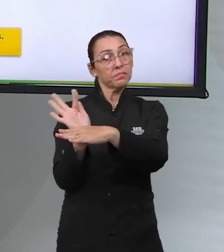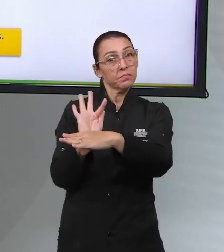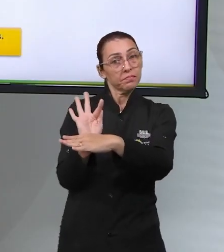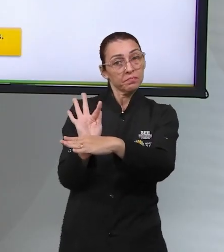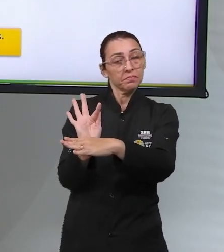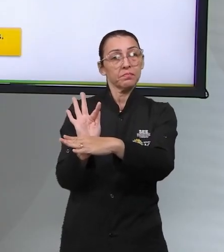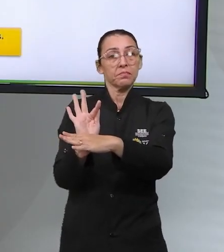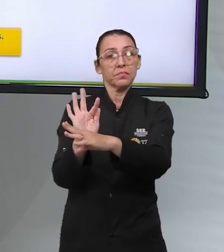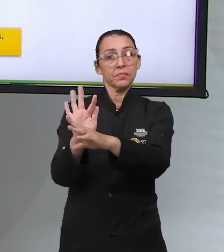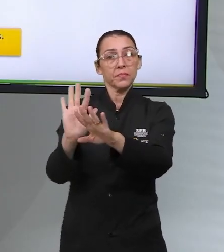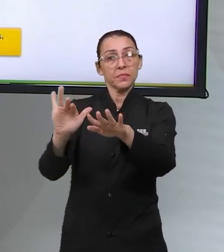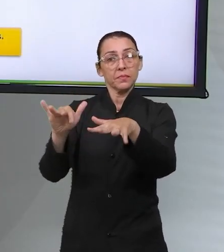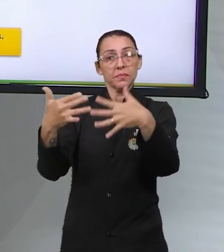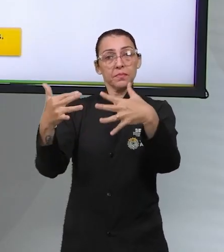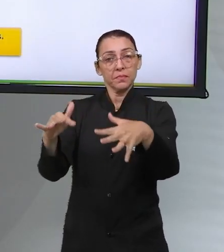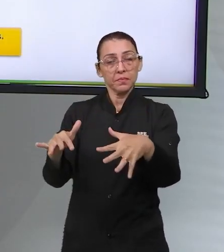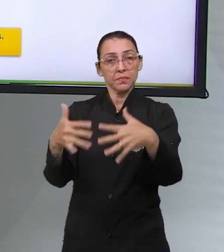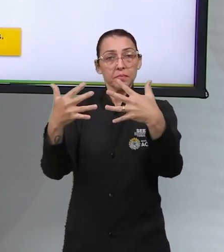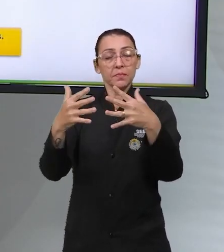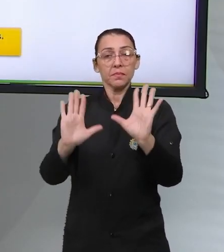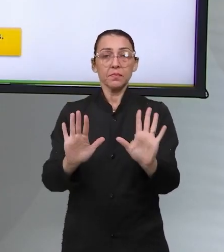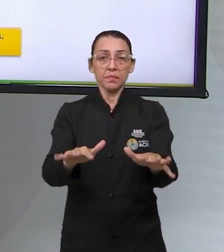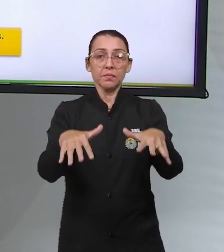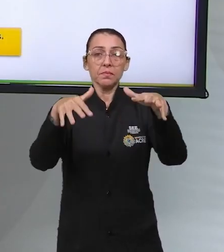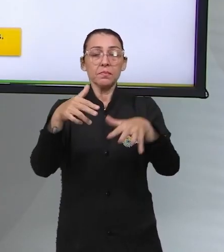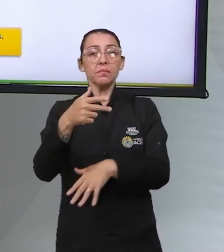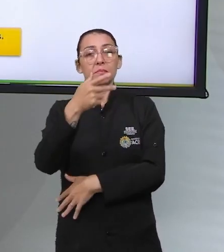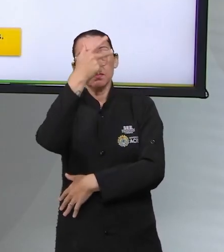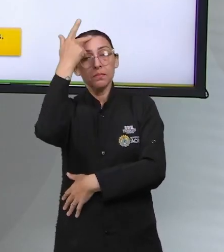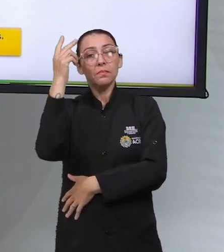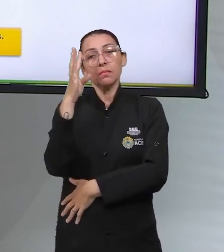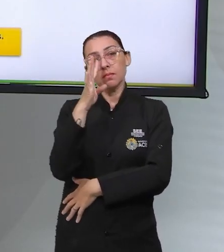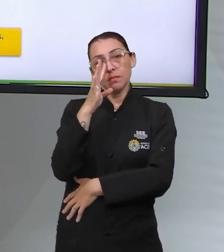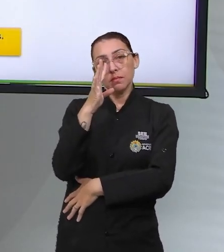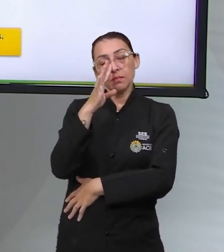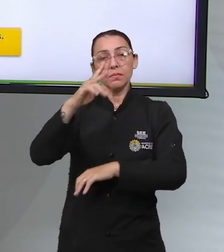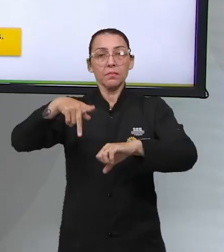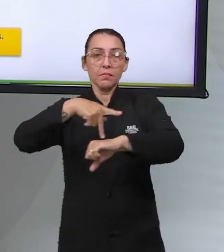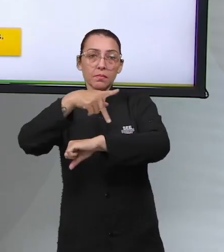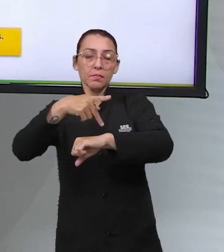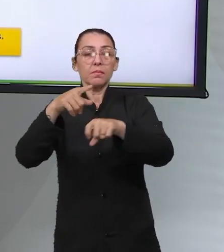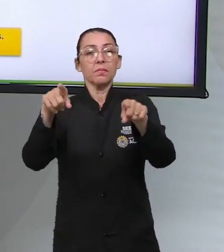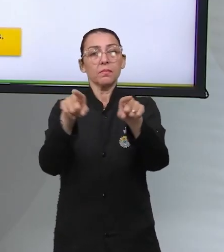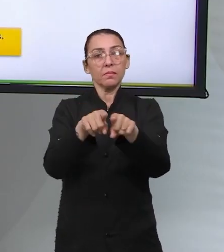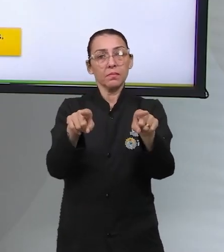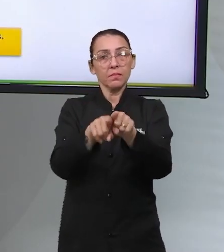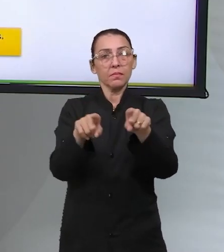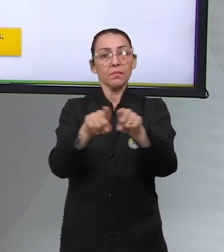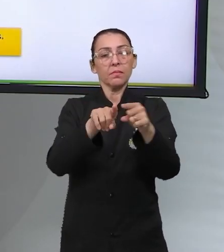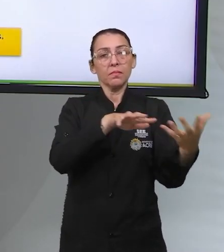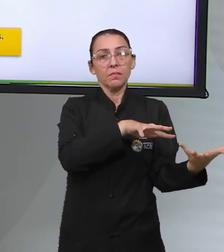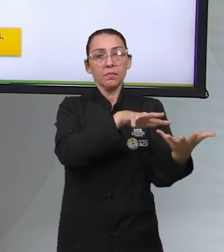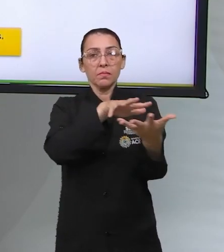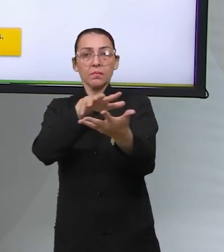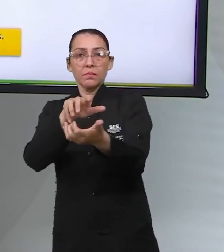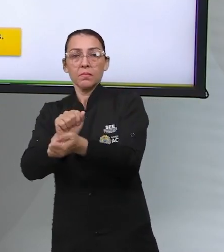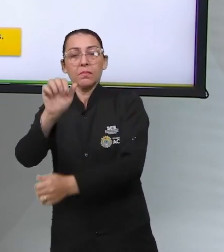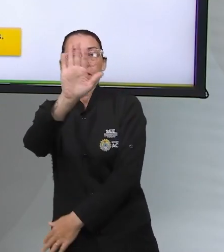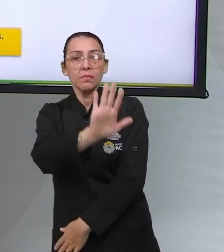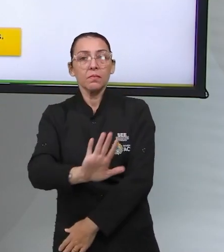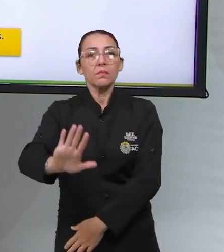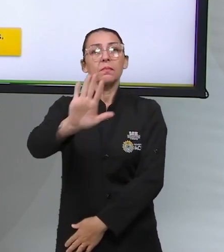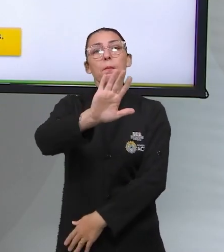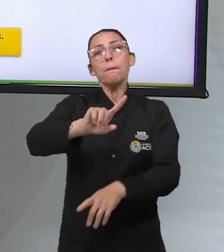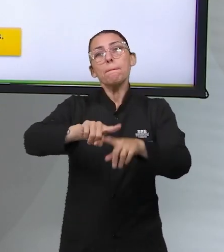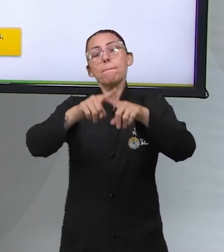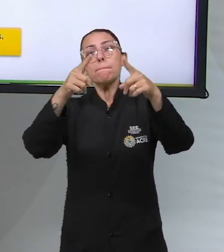esses que atraem um público considerável, tanto no nosso país como também no mundo inteiro.